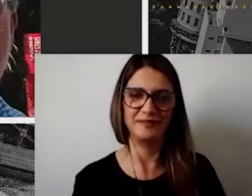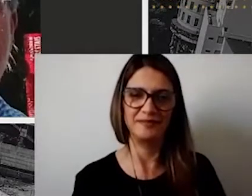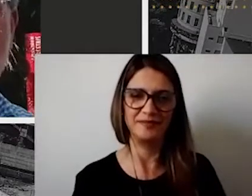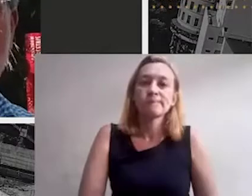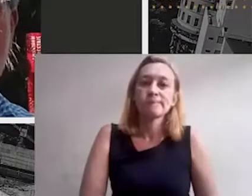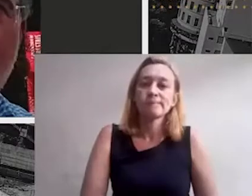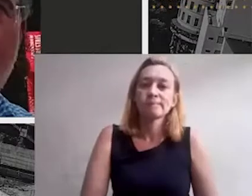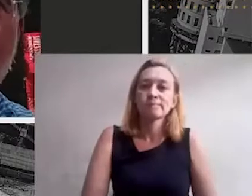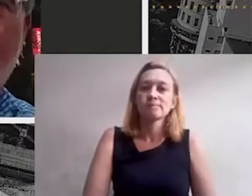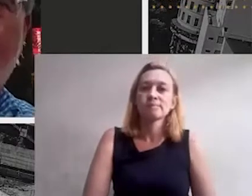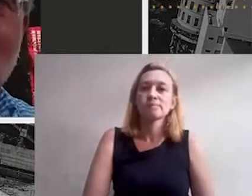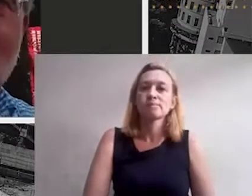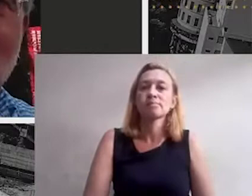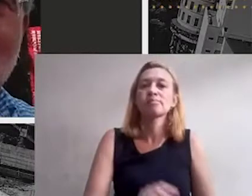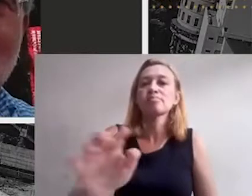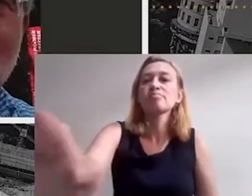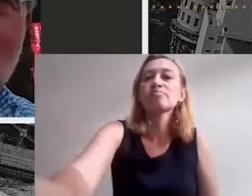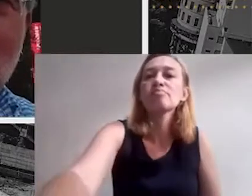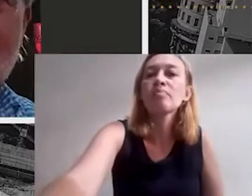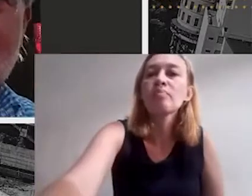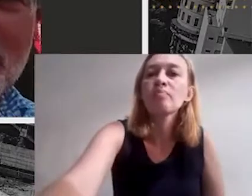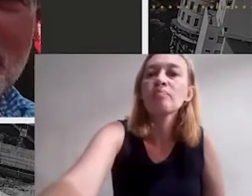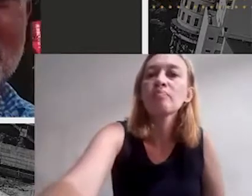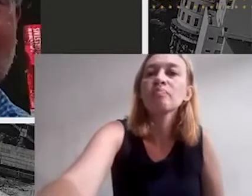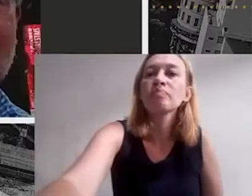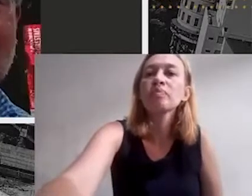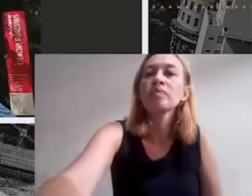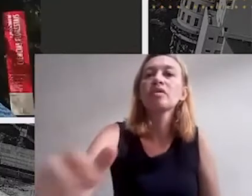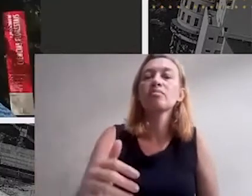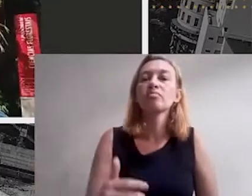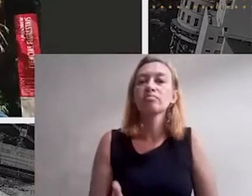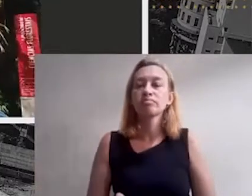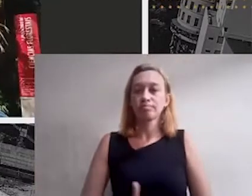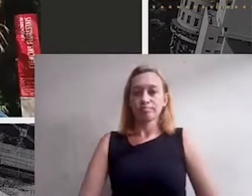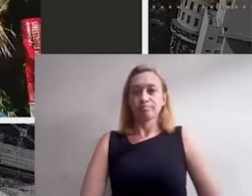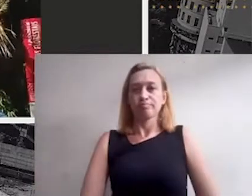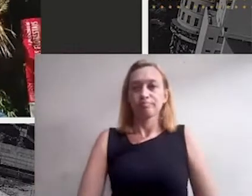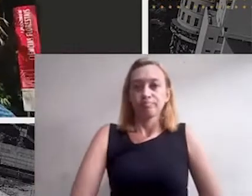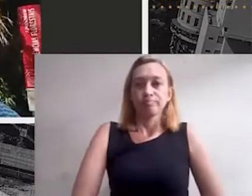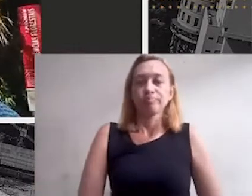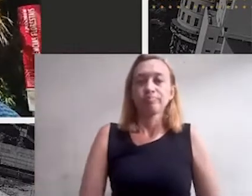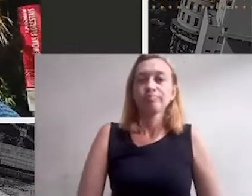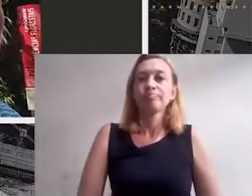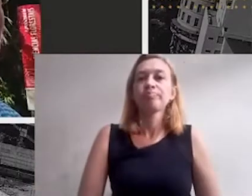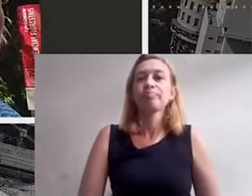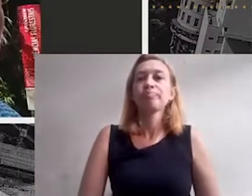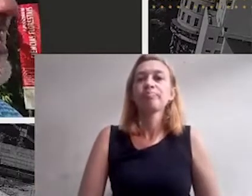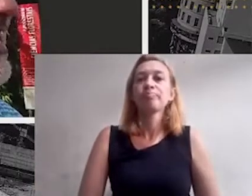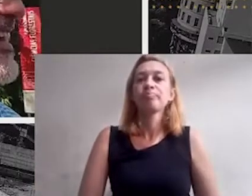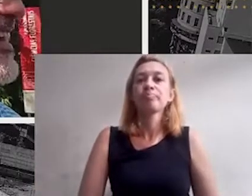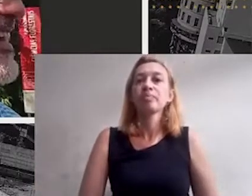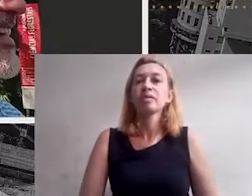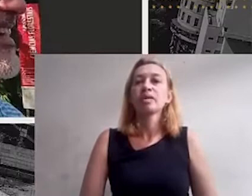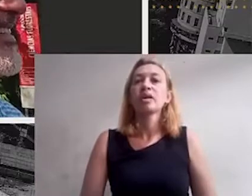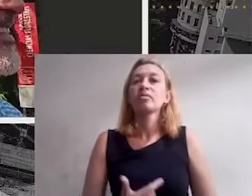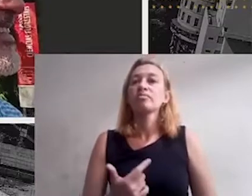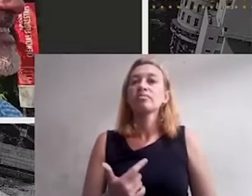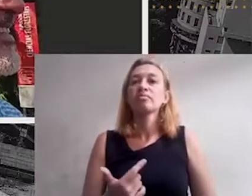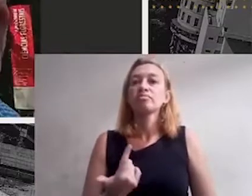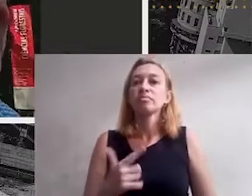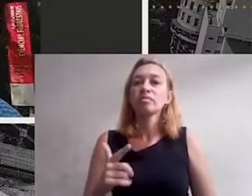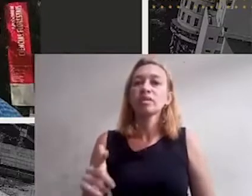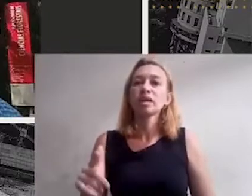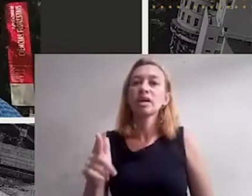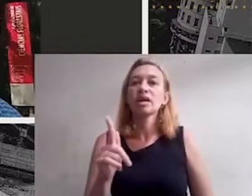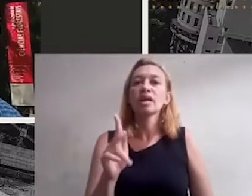tem o arado, não tem o transporte, enfim, né? É, não tem o grão transgênico, está tudo certo, está liberado. Está